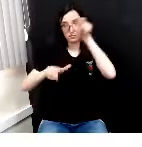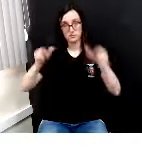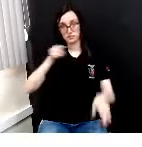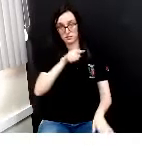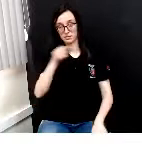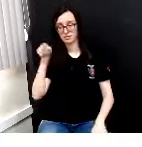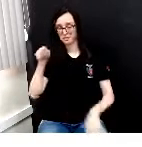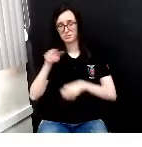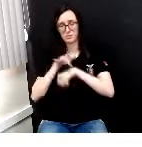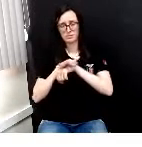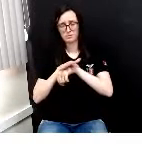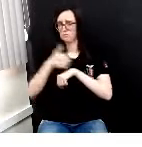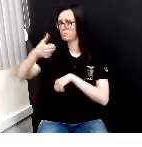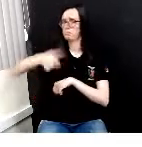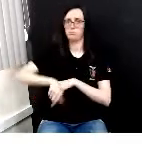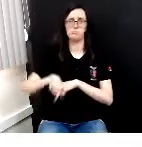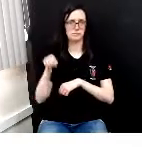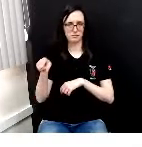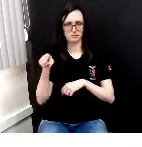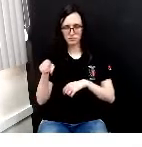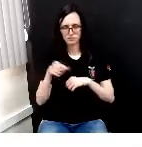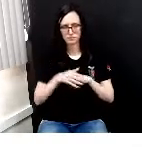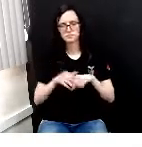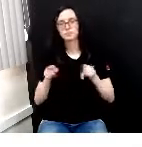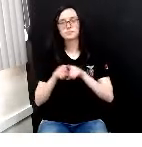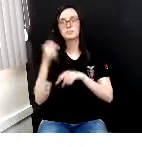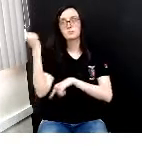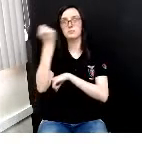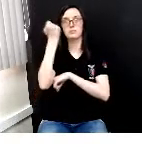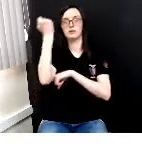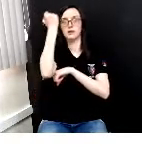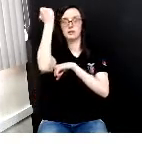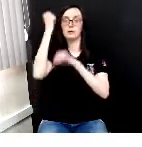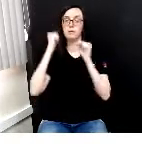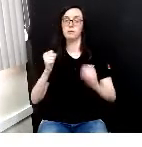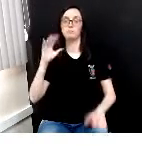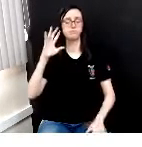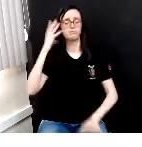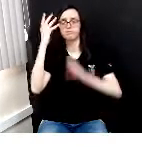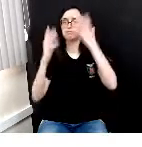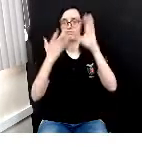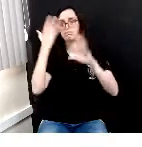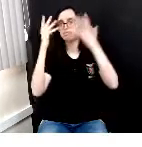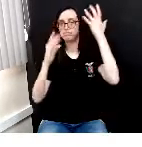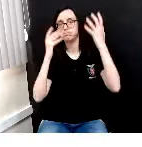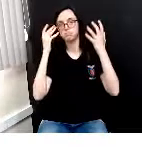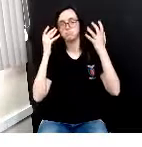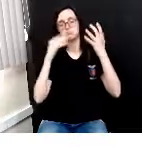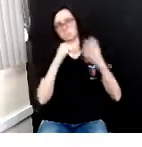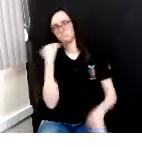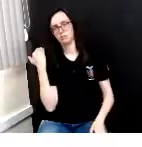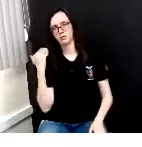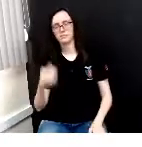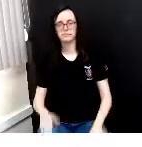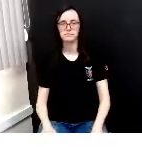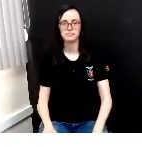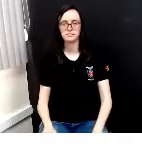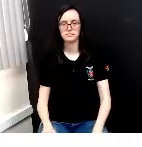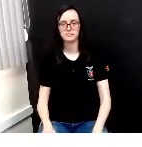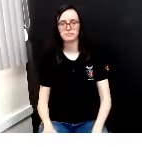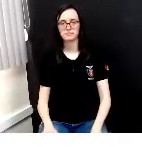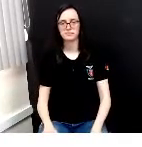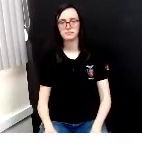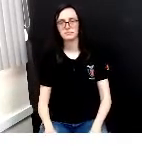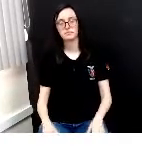essa doença, regra geral, cursou com maior gravidade, podendo levar um grande número de casos à morte.